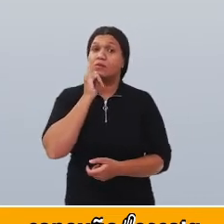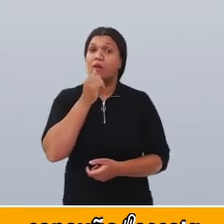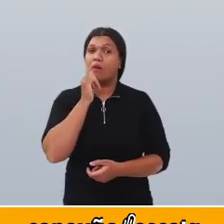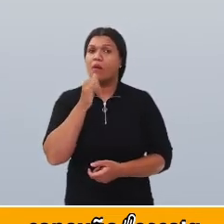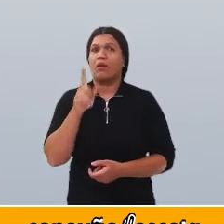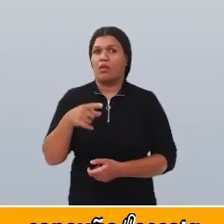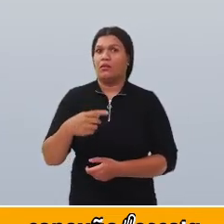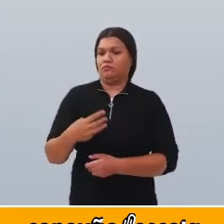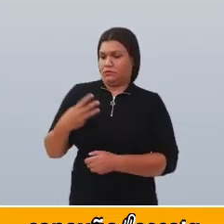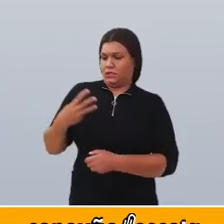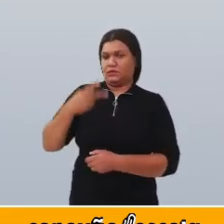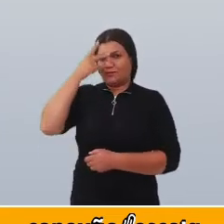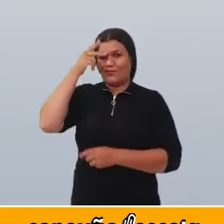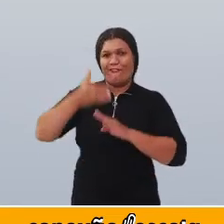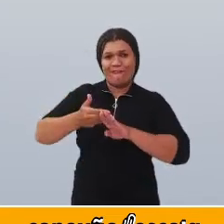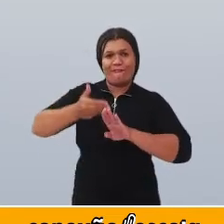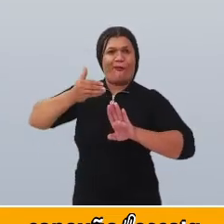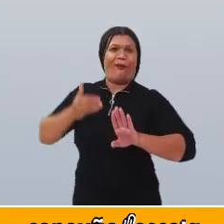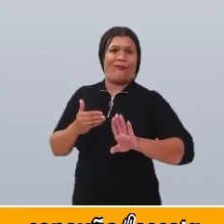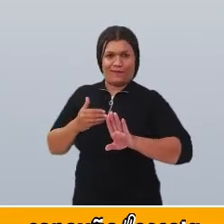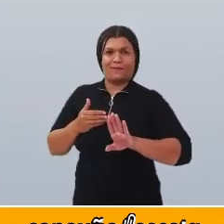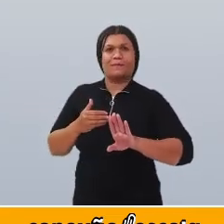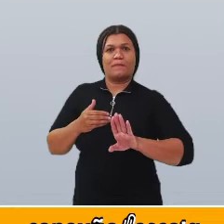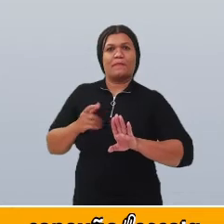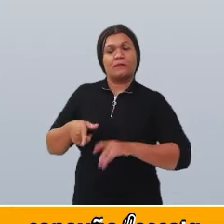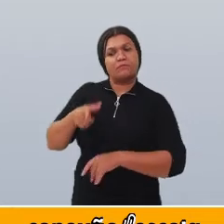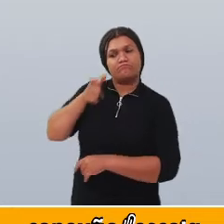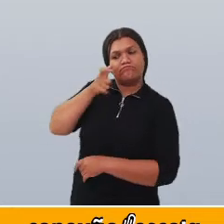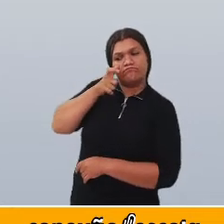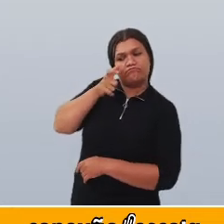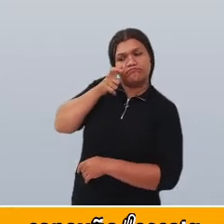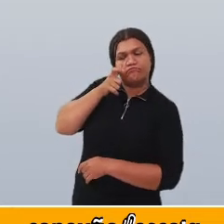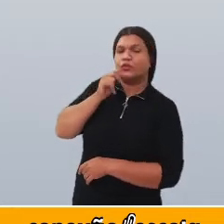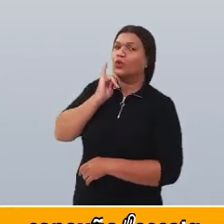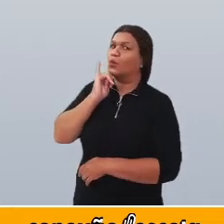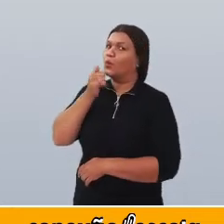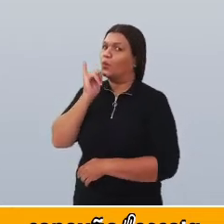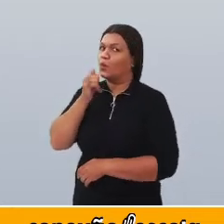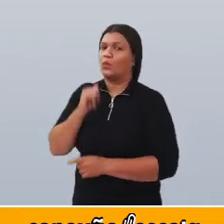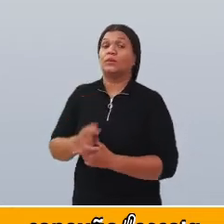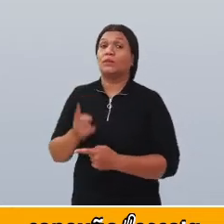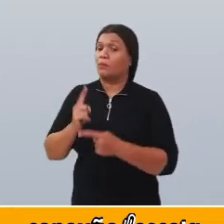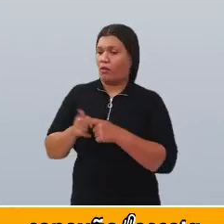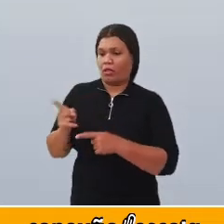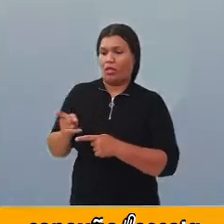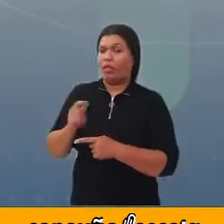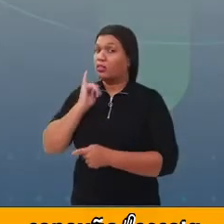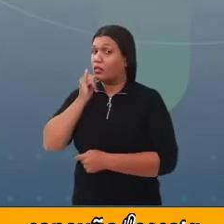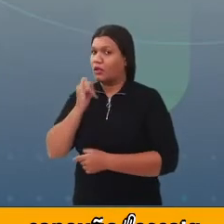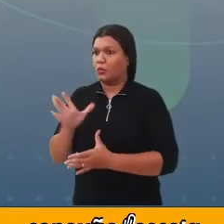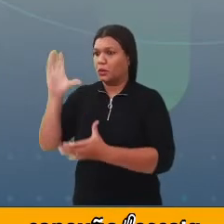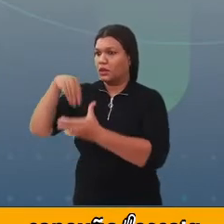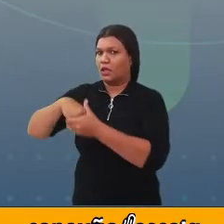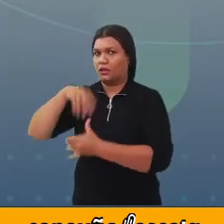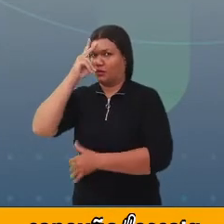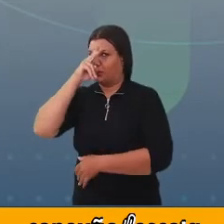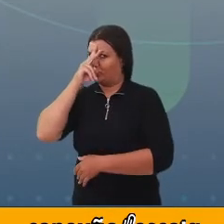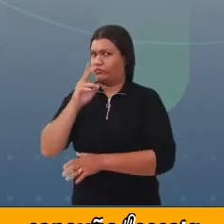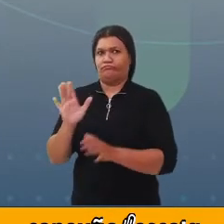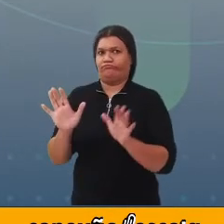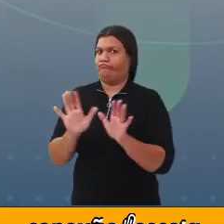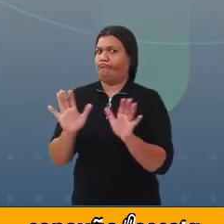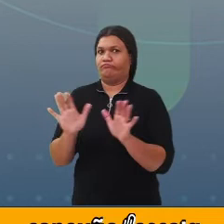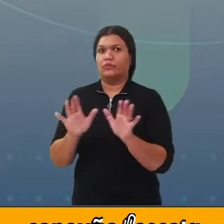em terceira pessoa, portanto, narrador observador, porque ele não faz parte dos fatos que estão